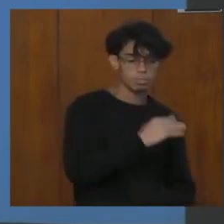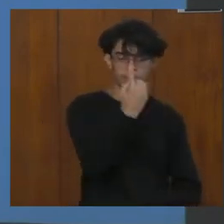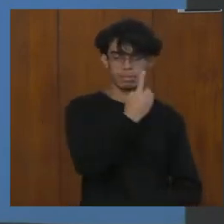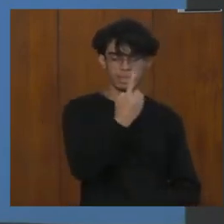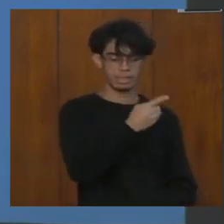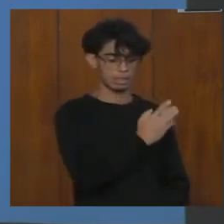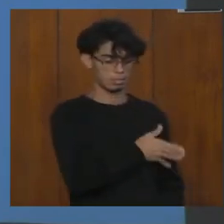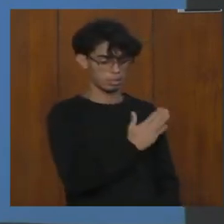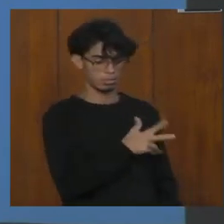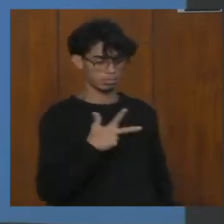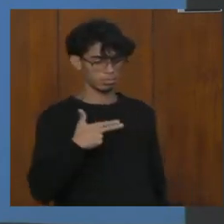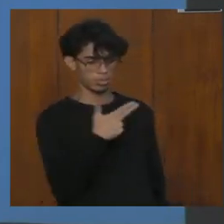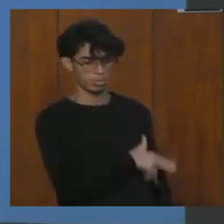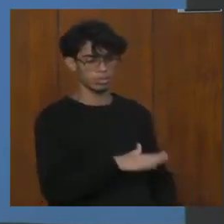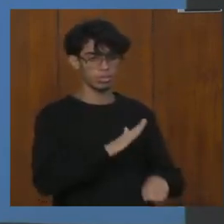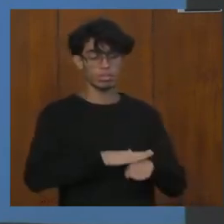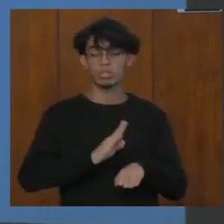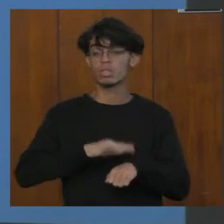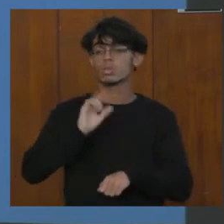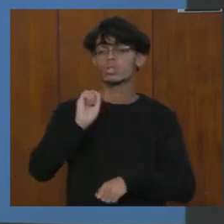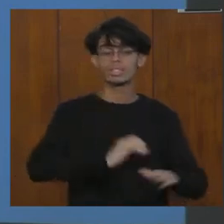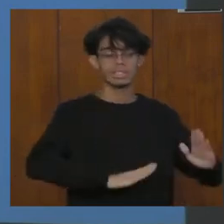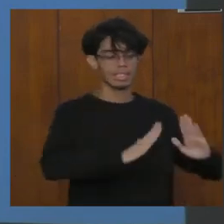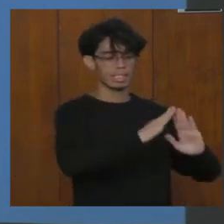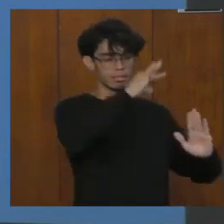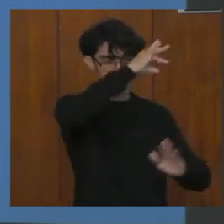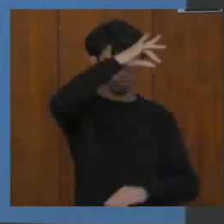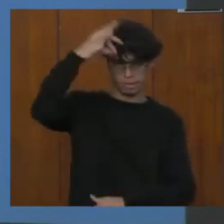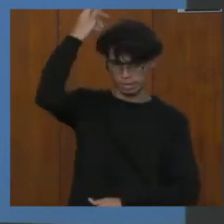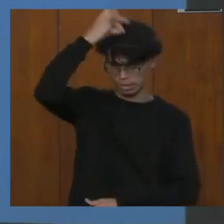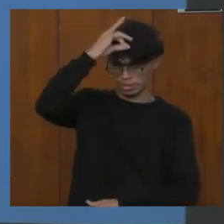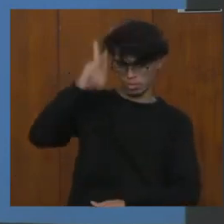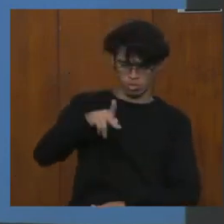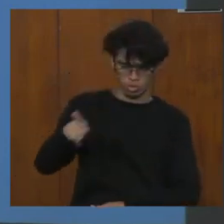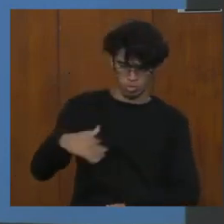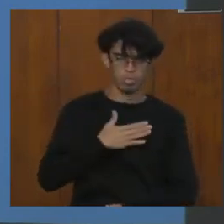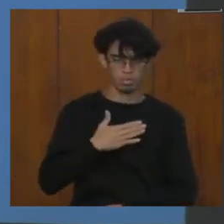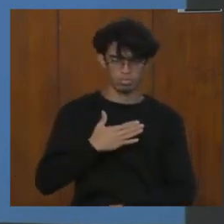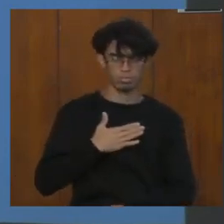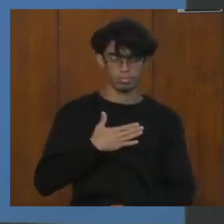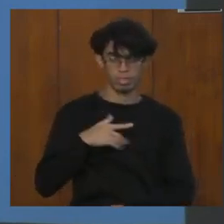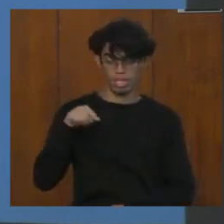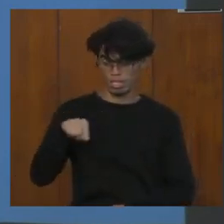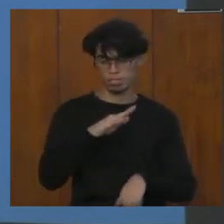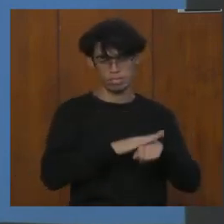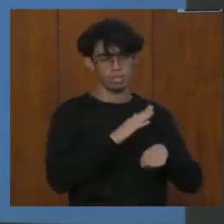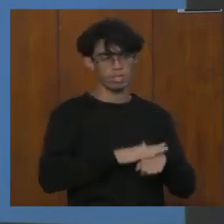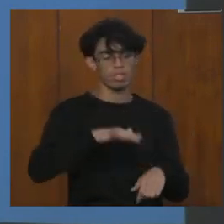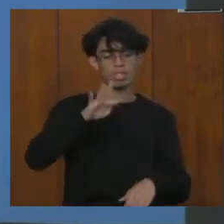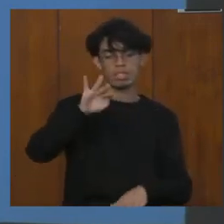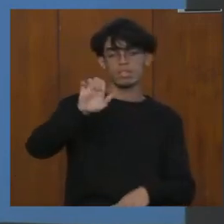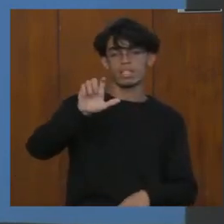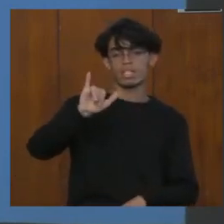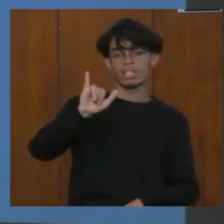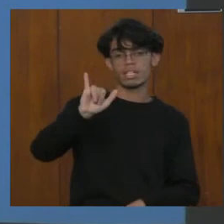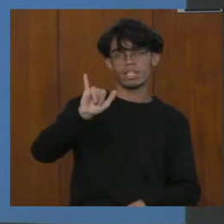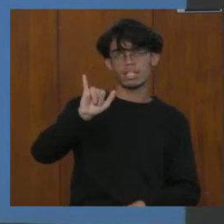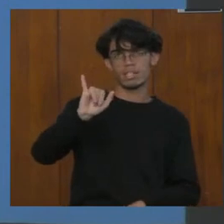cirurgia cardíaca foi feita na Santa Casa pelo Filipose, que foi meu professor, inclusive. Né? O Filipose fez a